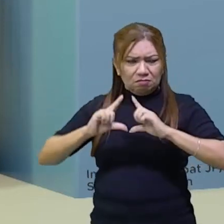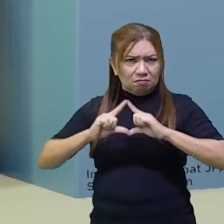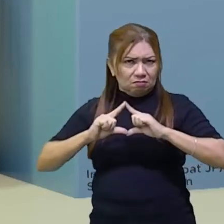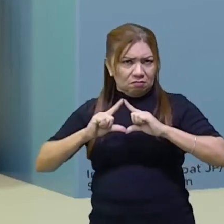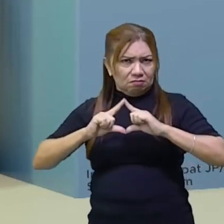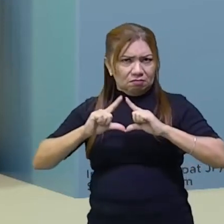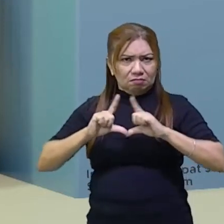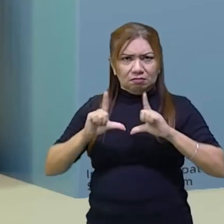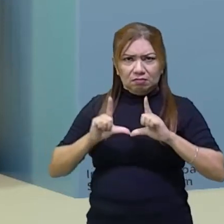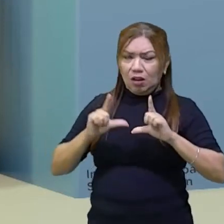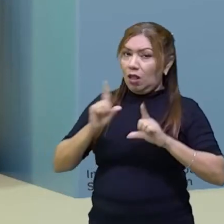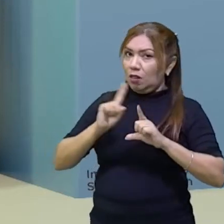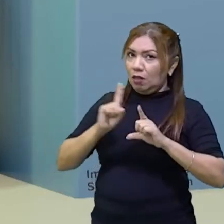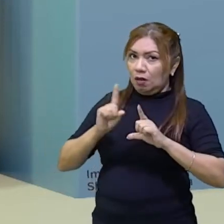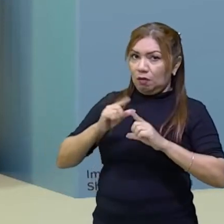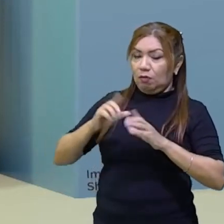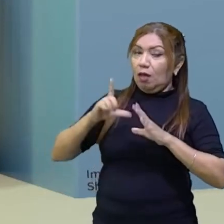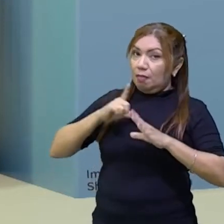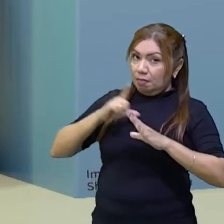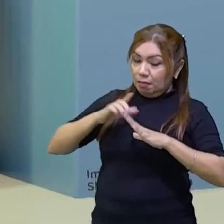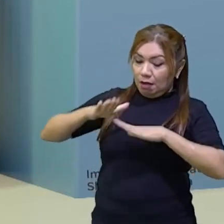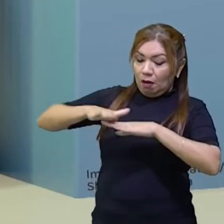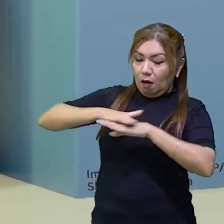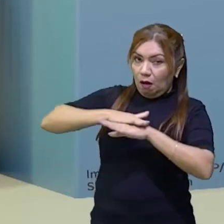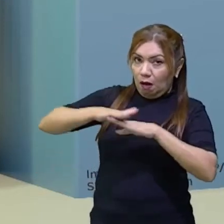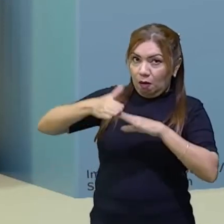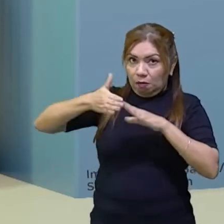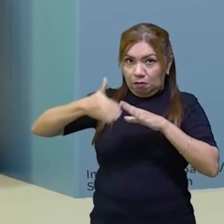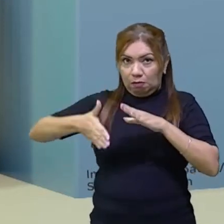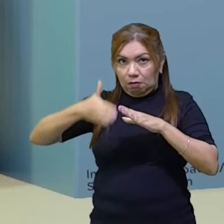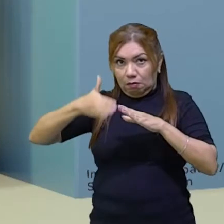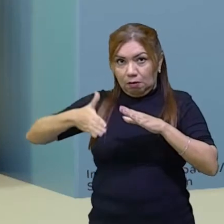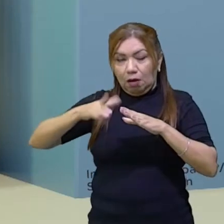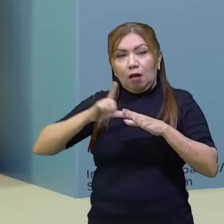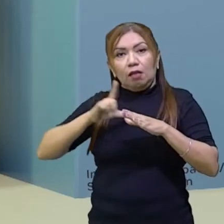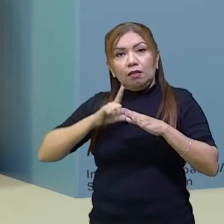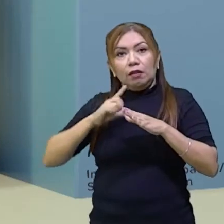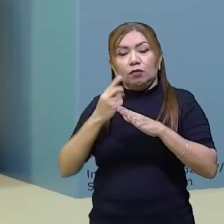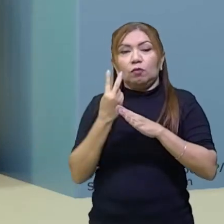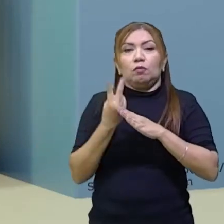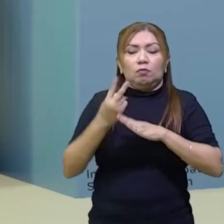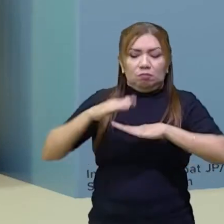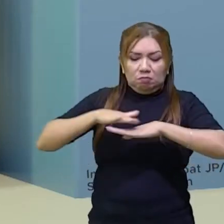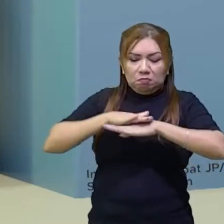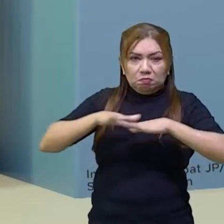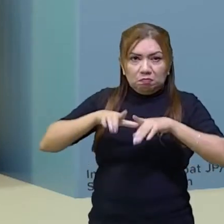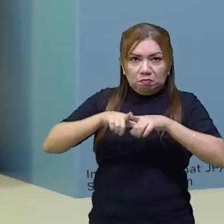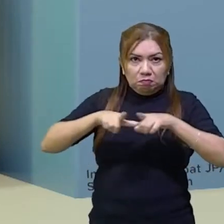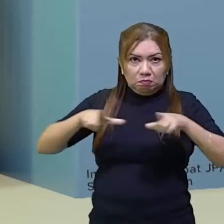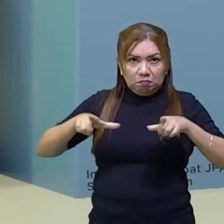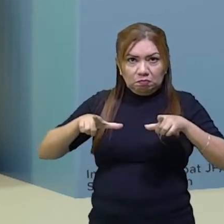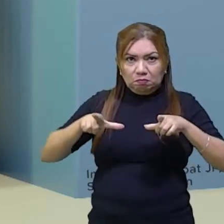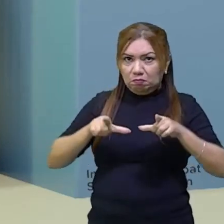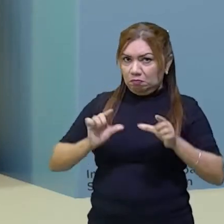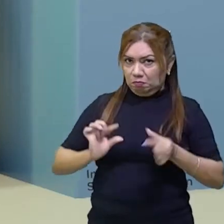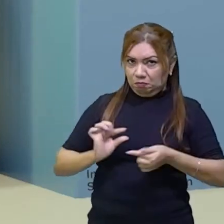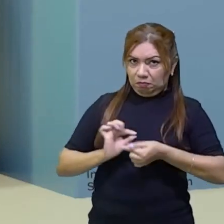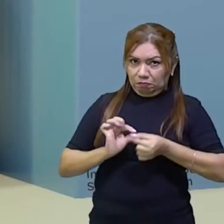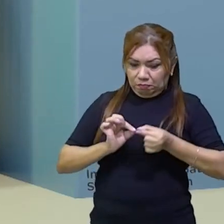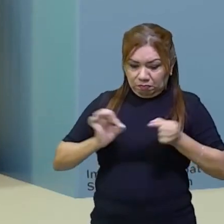planas as figuras planas são bidimensionais tem duas dimensões ou seja o comprimento EA largura